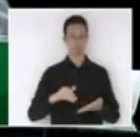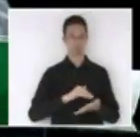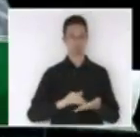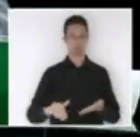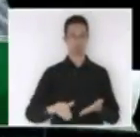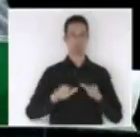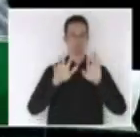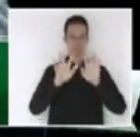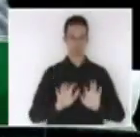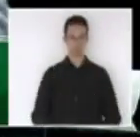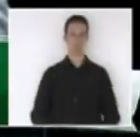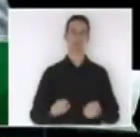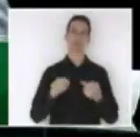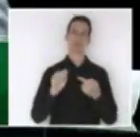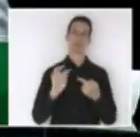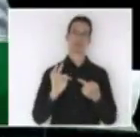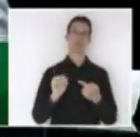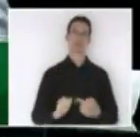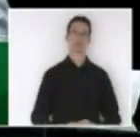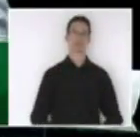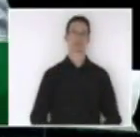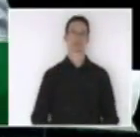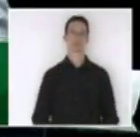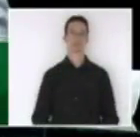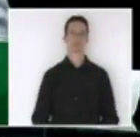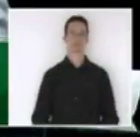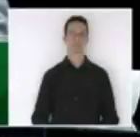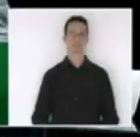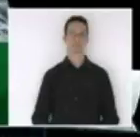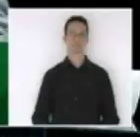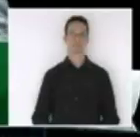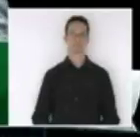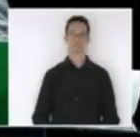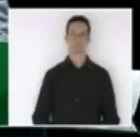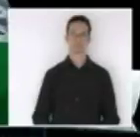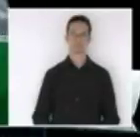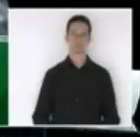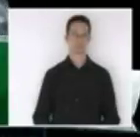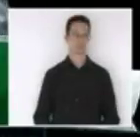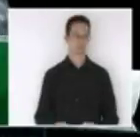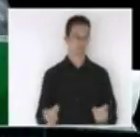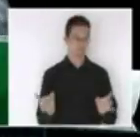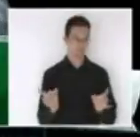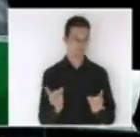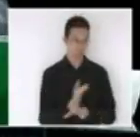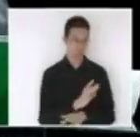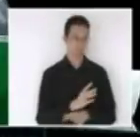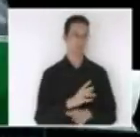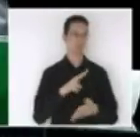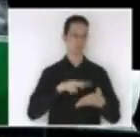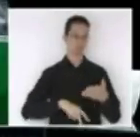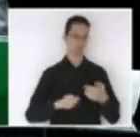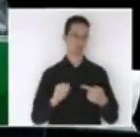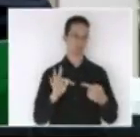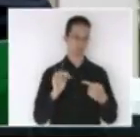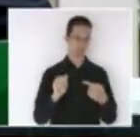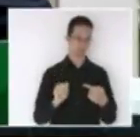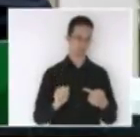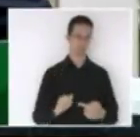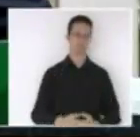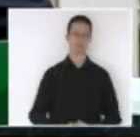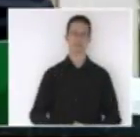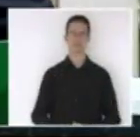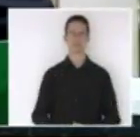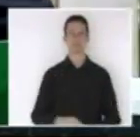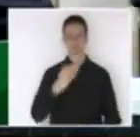lavei a presente ata. Era essas as atas da sessão desta quinta-feira, senhor presidente. Obrigado, deputado